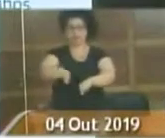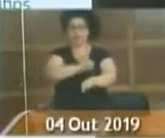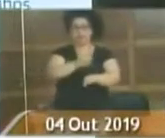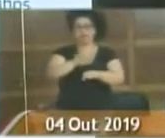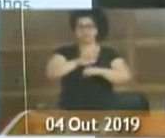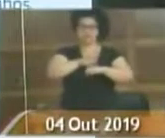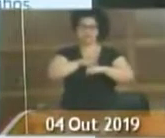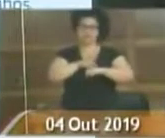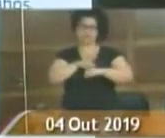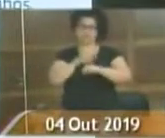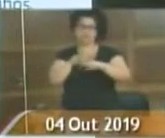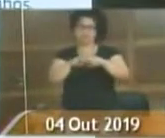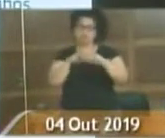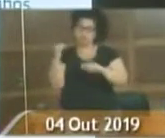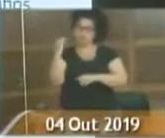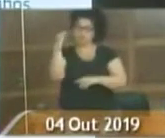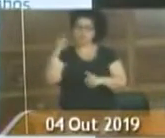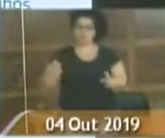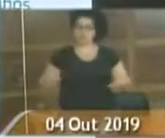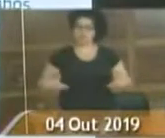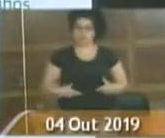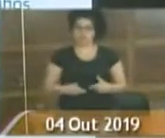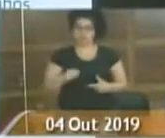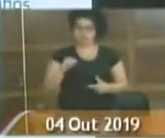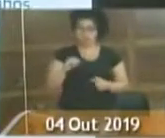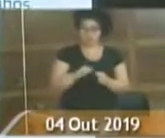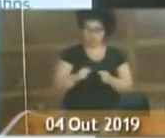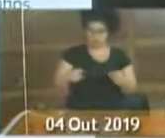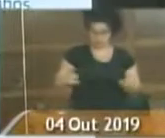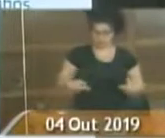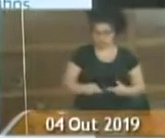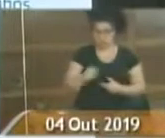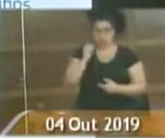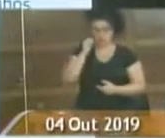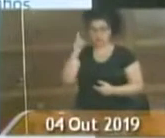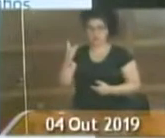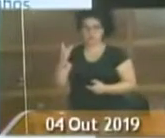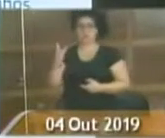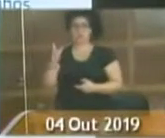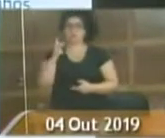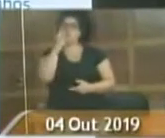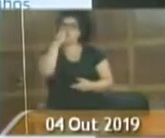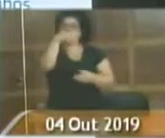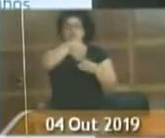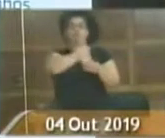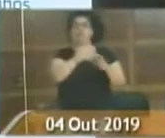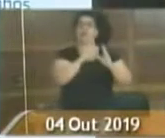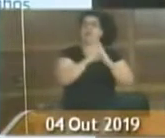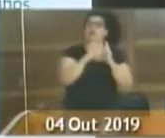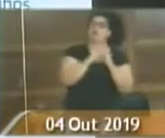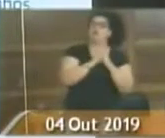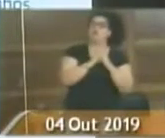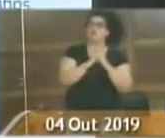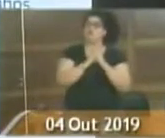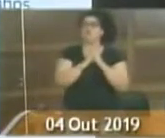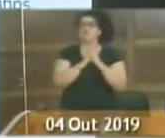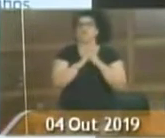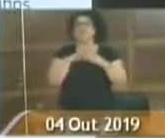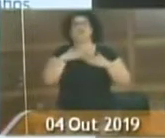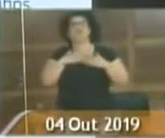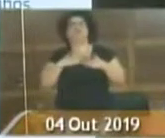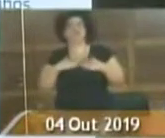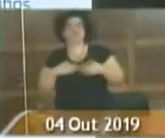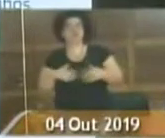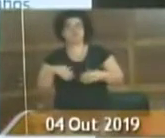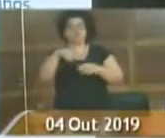que é importante a castração? Quando a gente castra o gato, ele fica mais caseiro, fica menos rueiro.